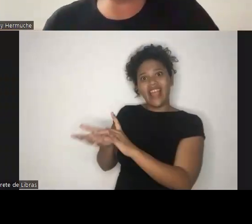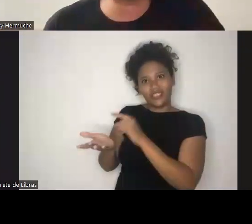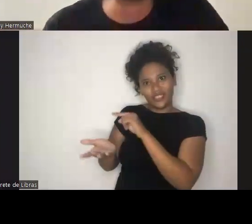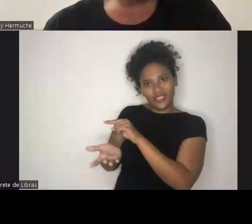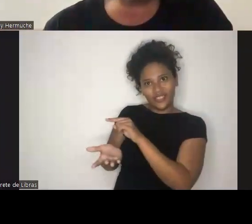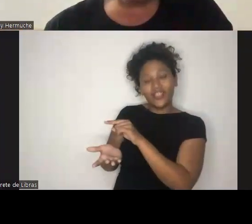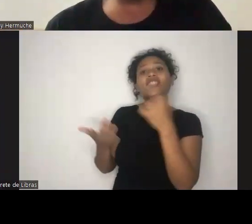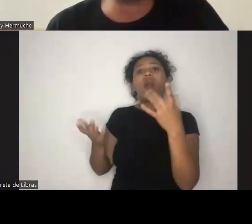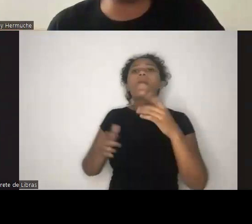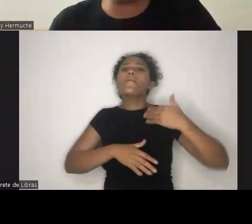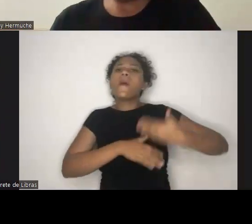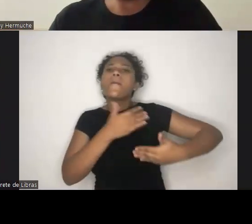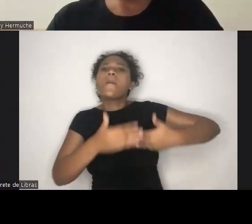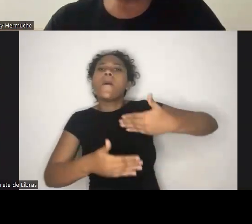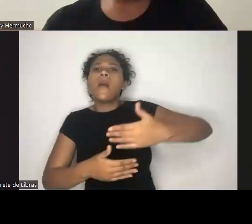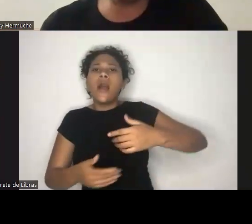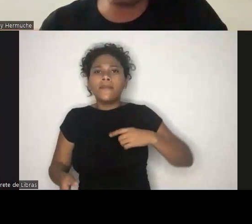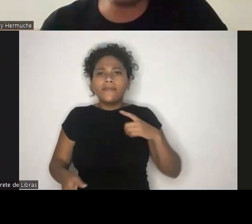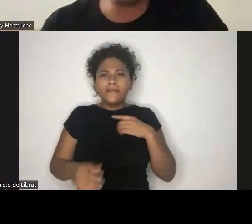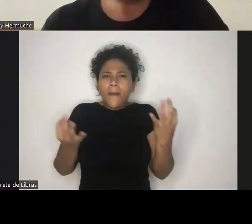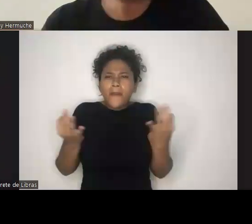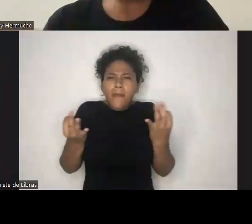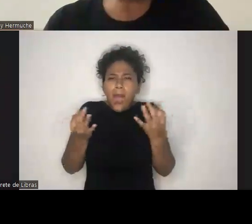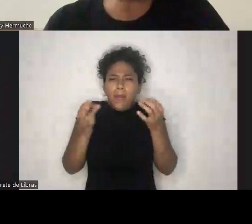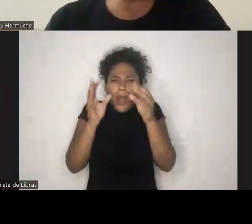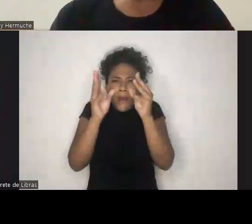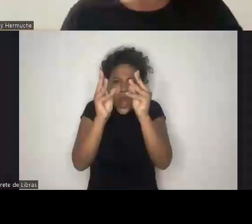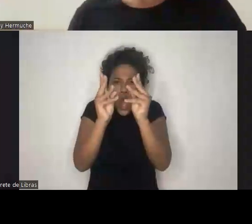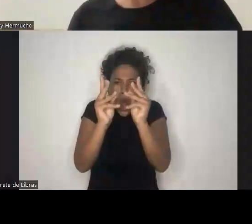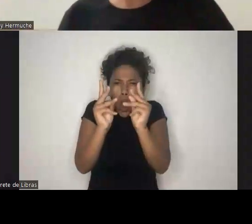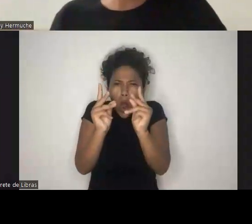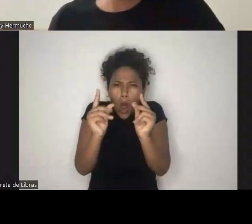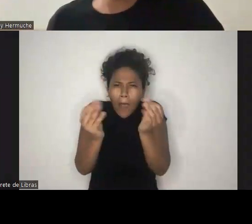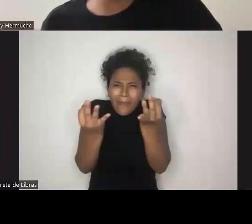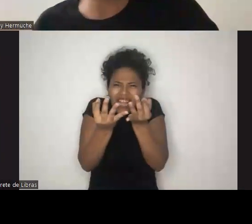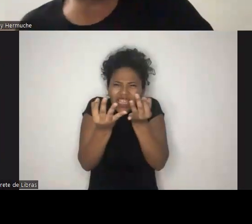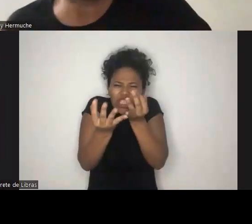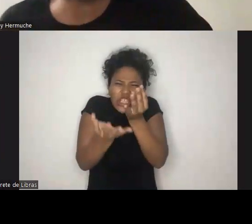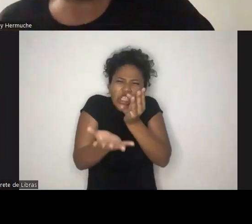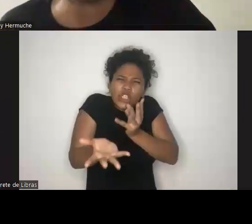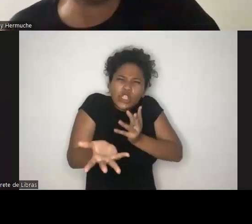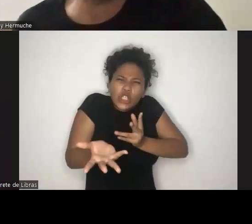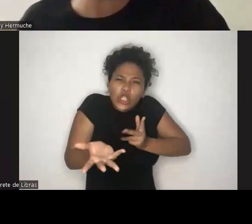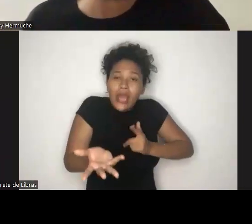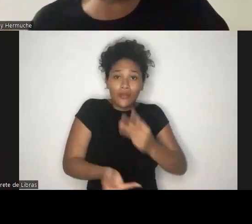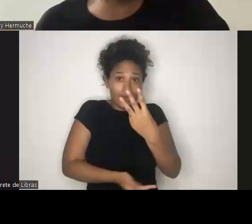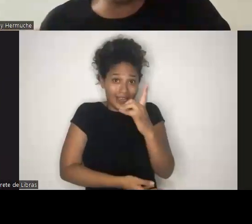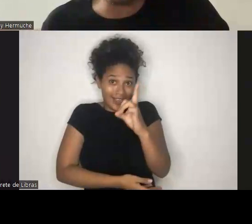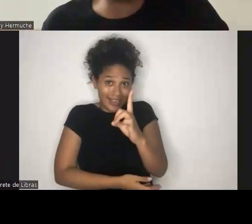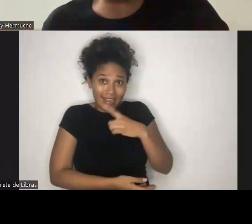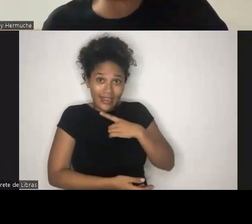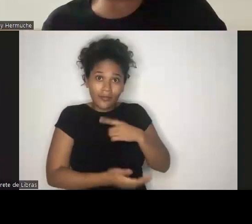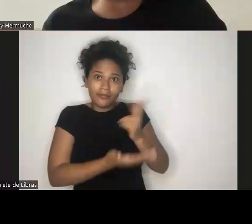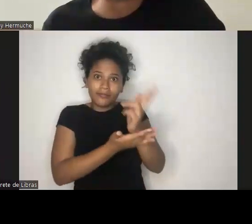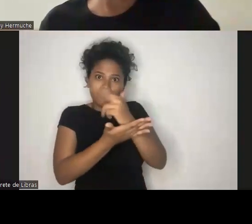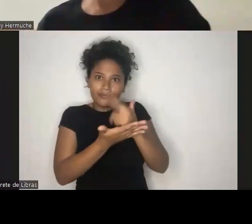criativo que ele se aperfeiçoa o tempo todo que ele quer trazido no 3D nessas esses desenhos todos